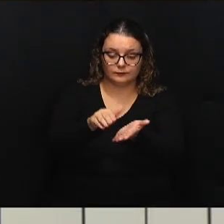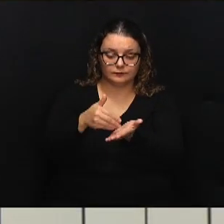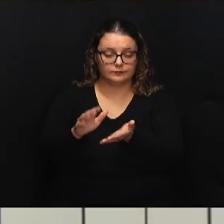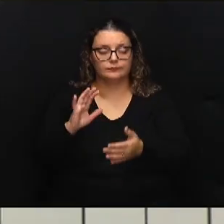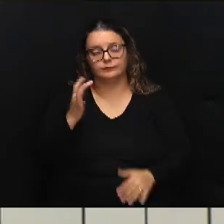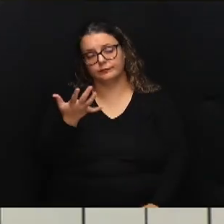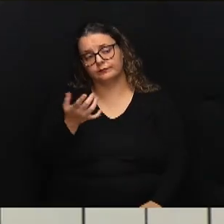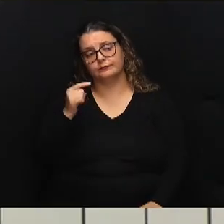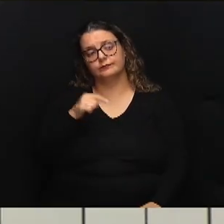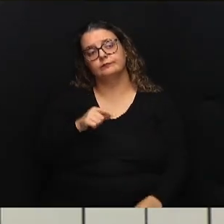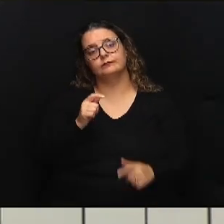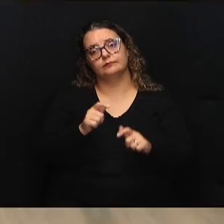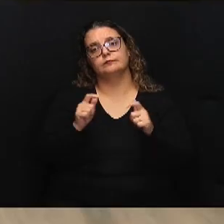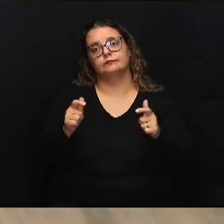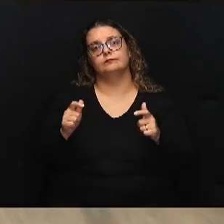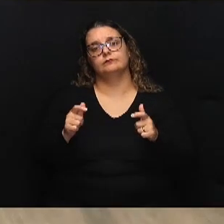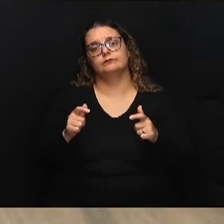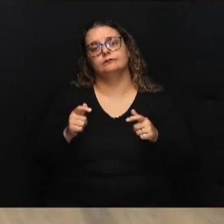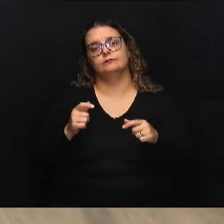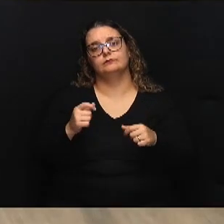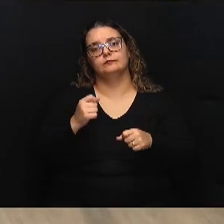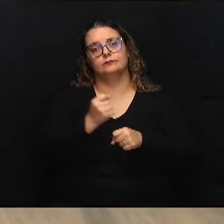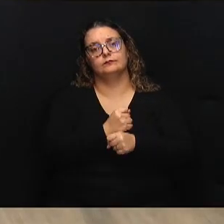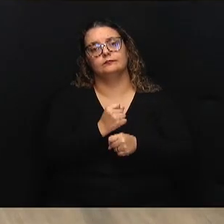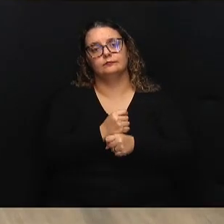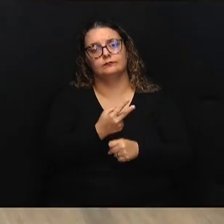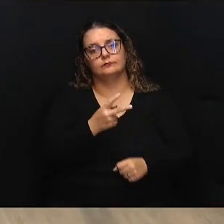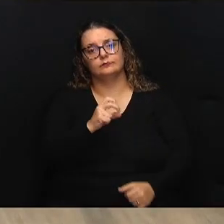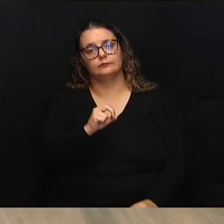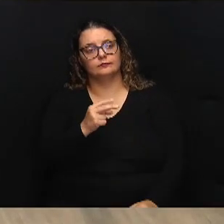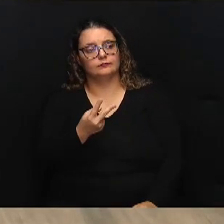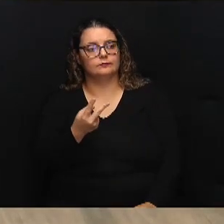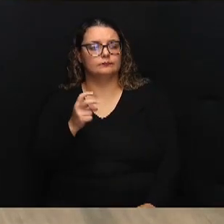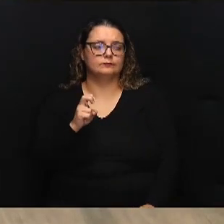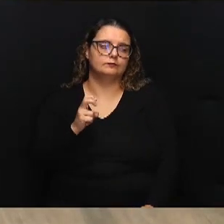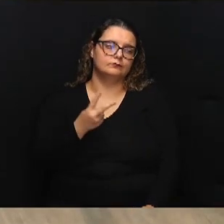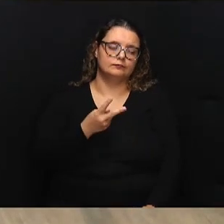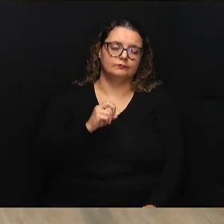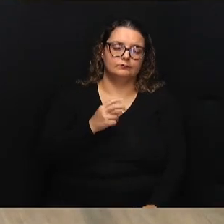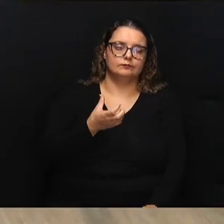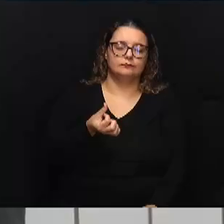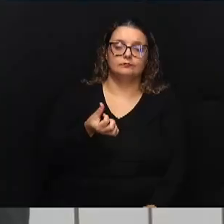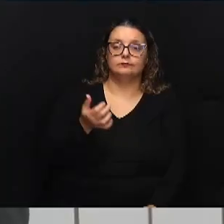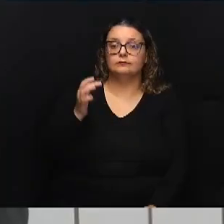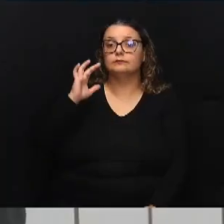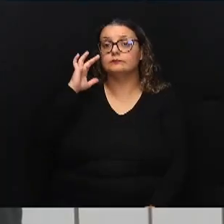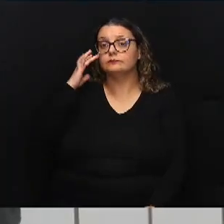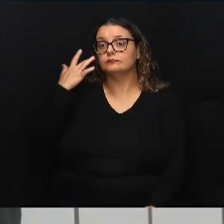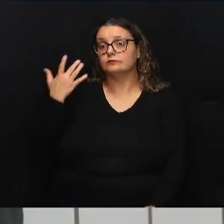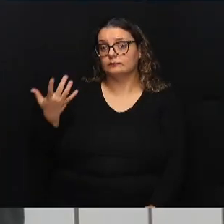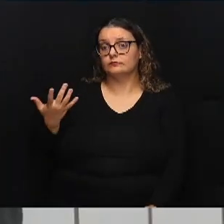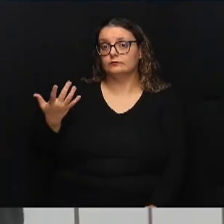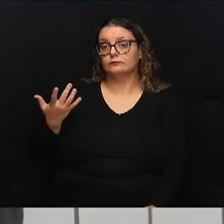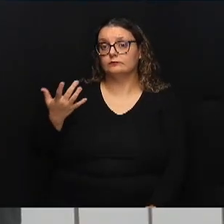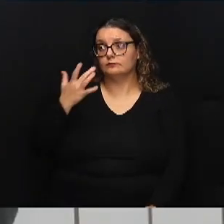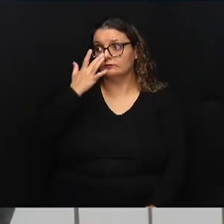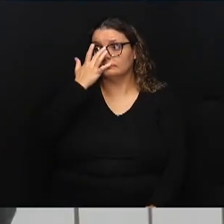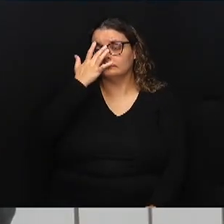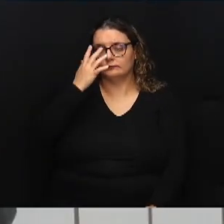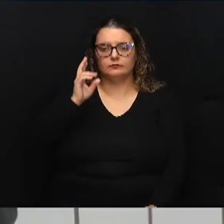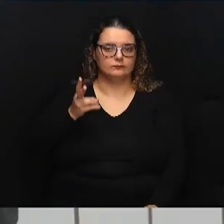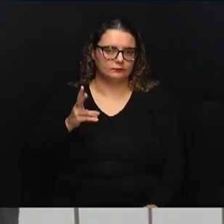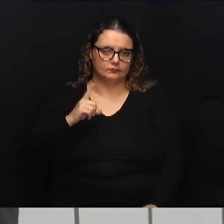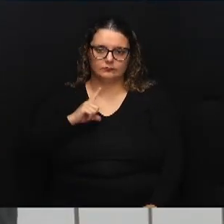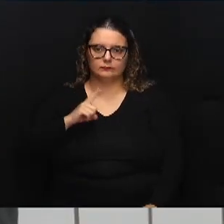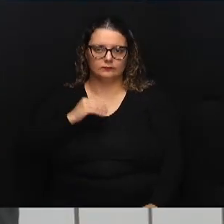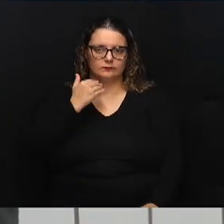que isso vai se estender ao longo de 2025, 2026? Eu acho que sempre vai existir